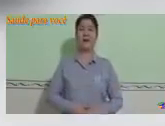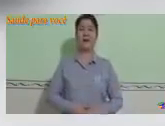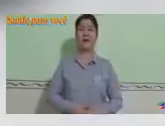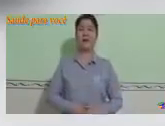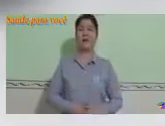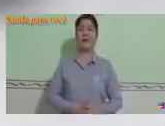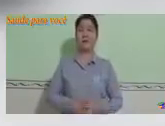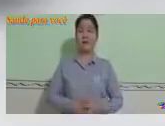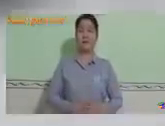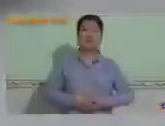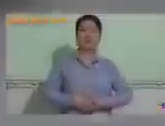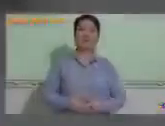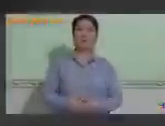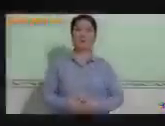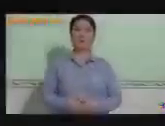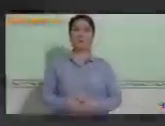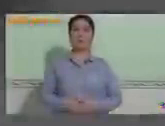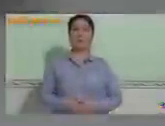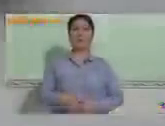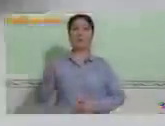RISDE15A30 repetições ponto 5 ponto